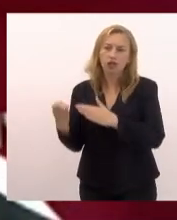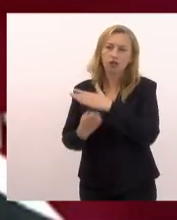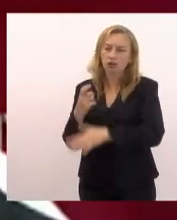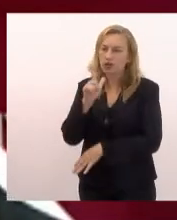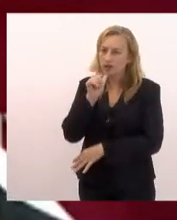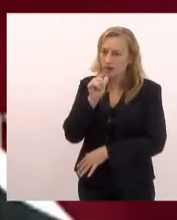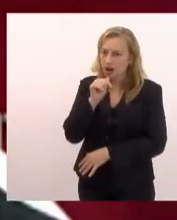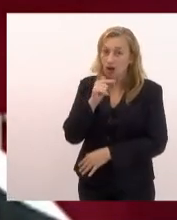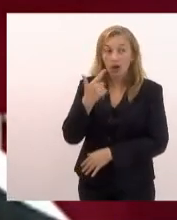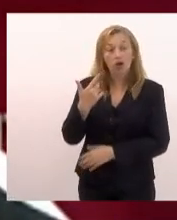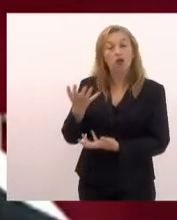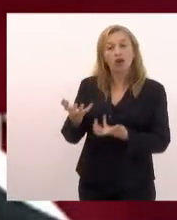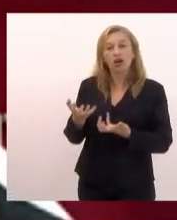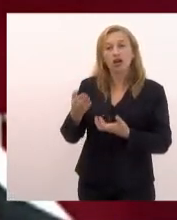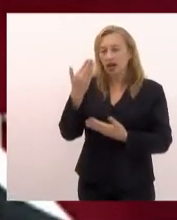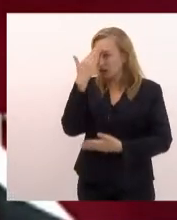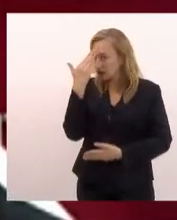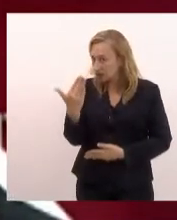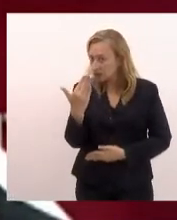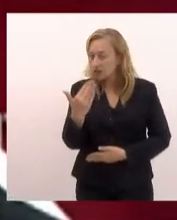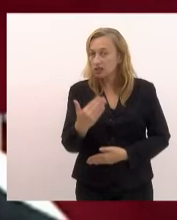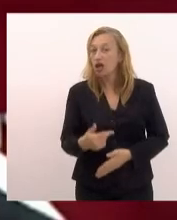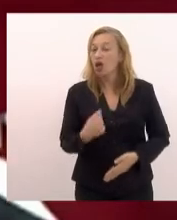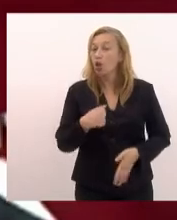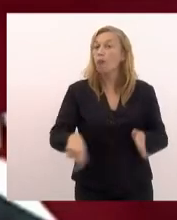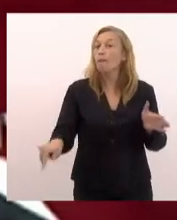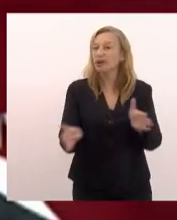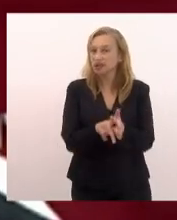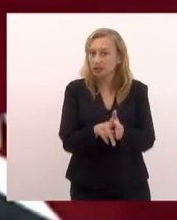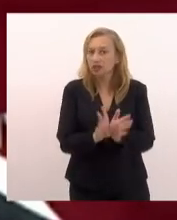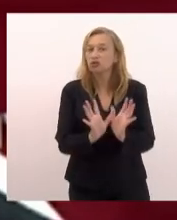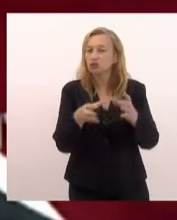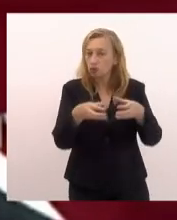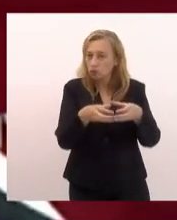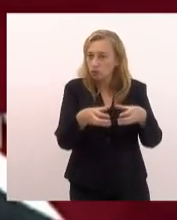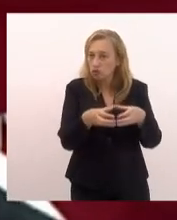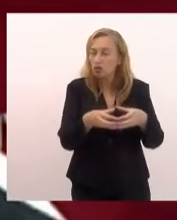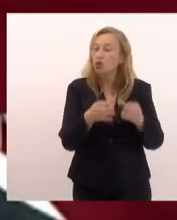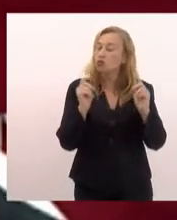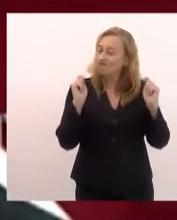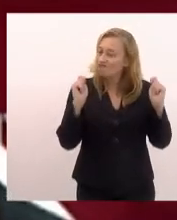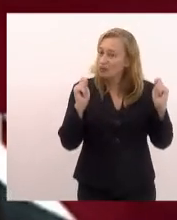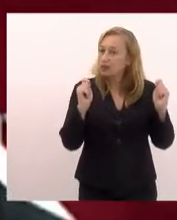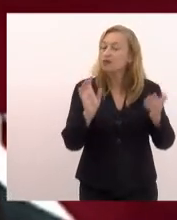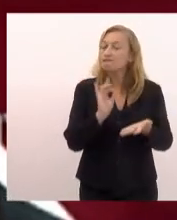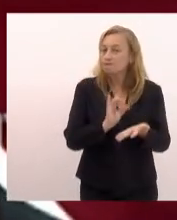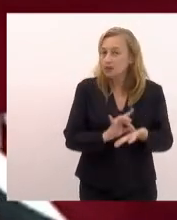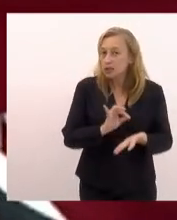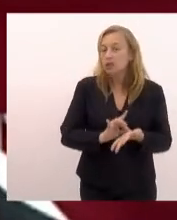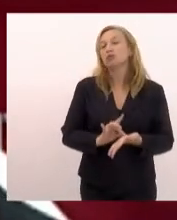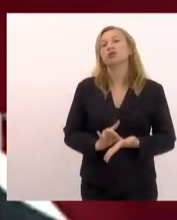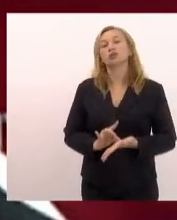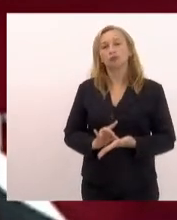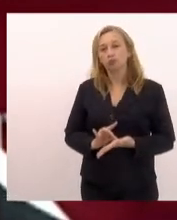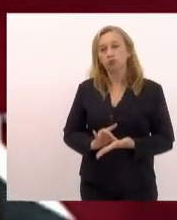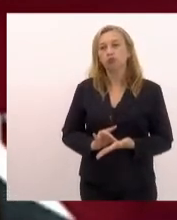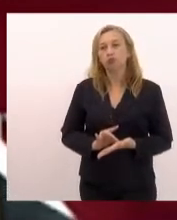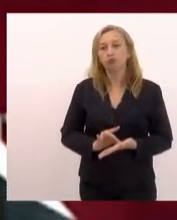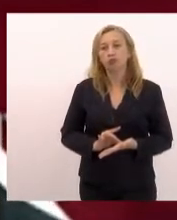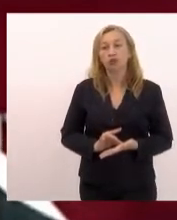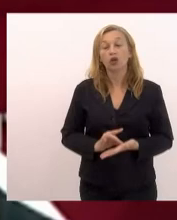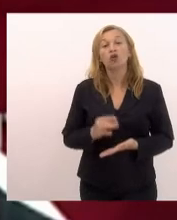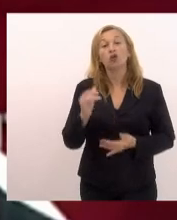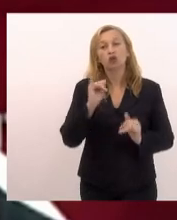espero, quero agradecer que faço parte desta comissão e eu espero verdadeiramente ter